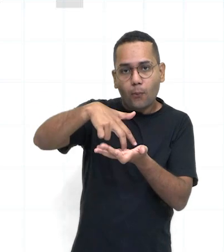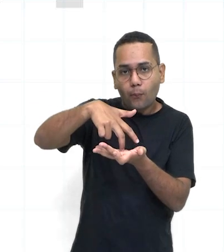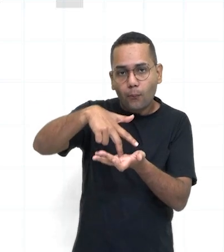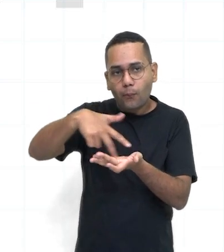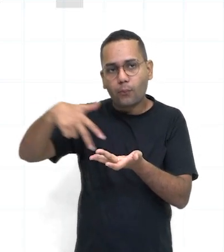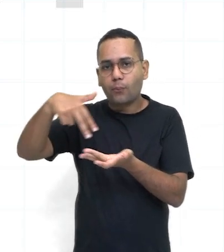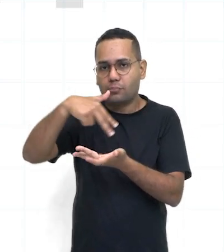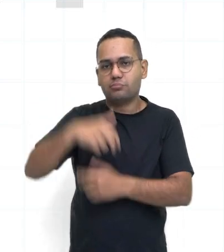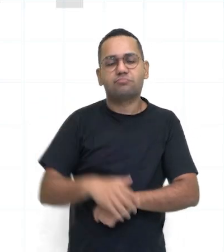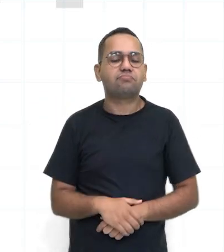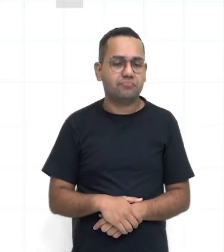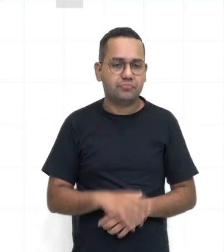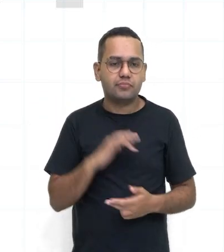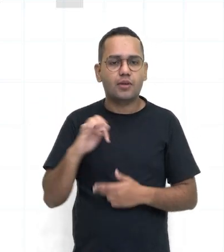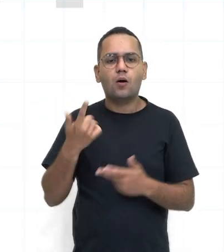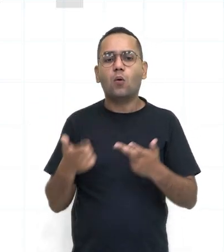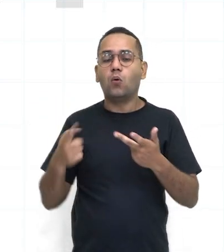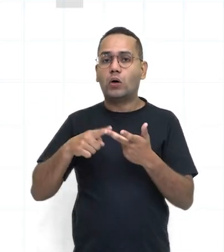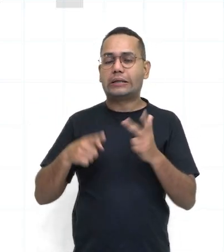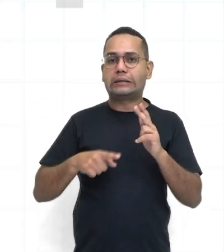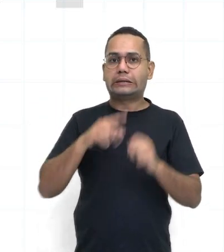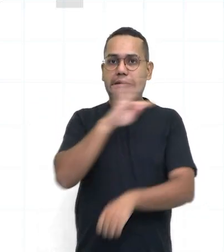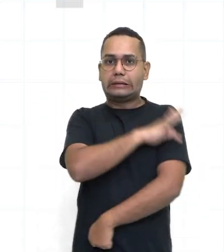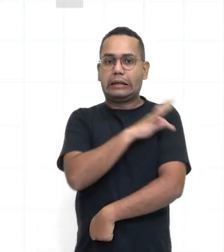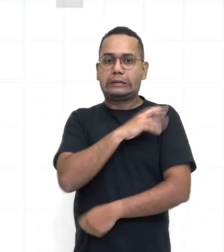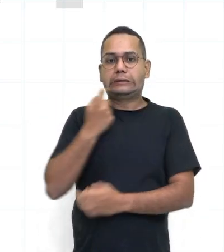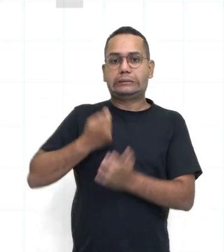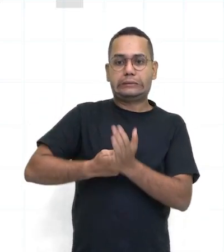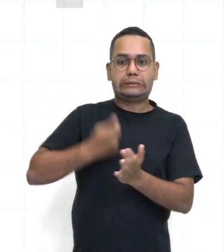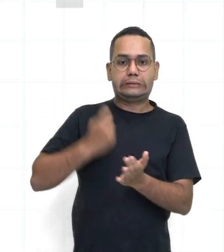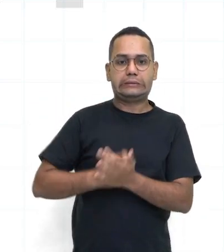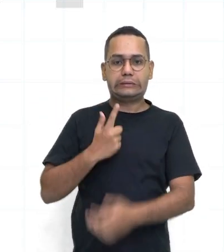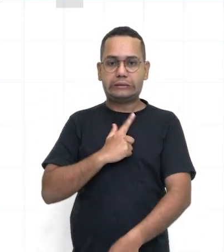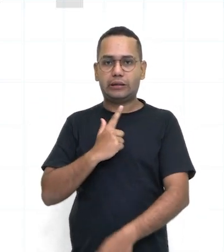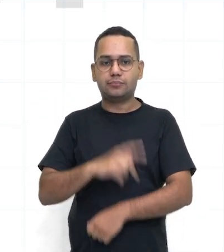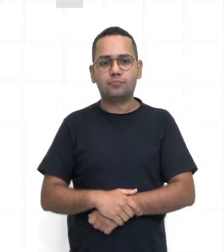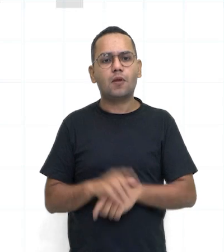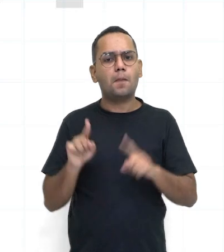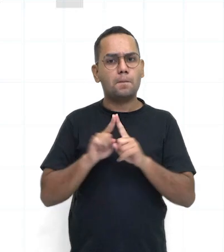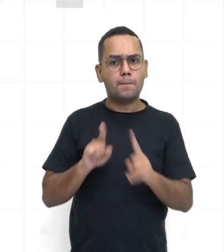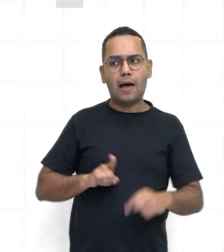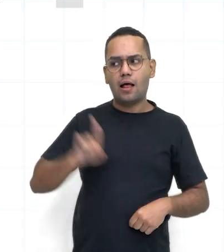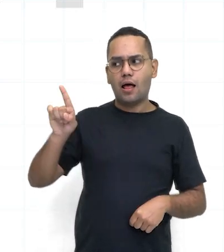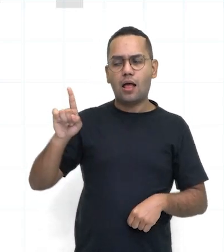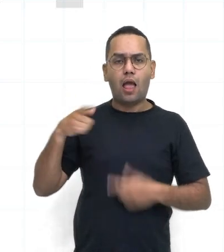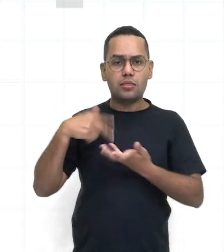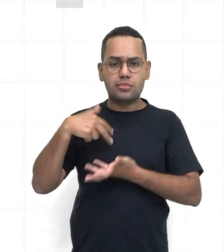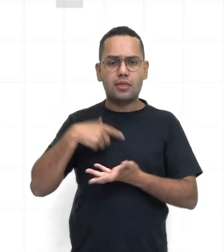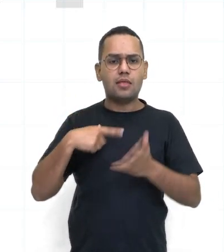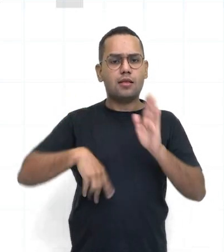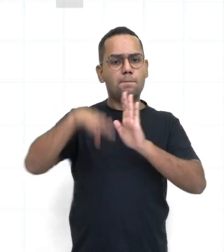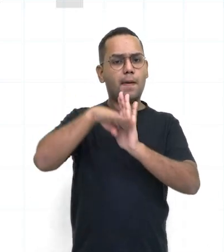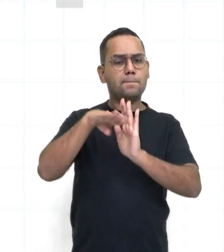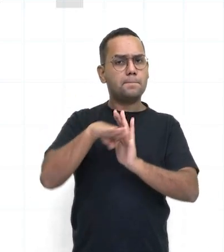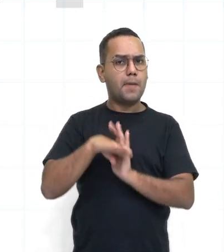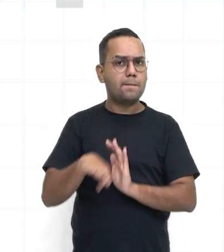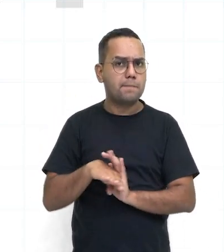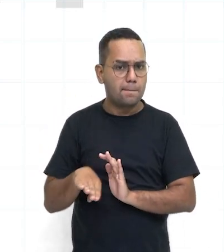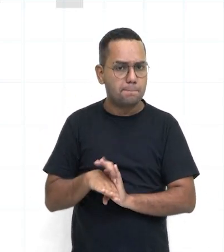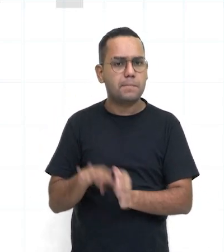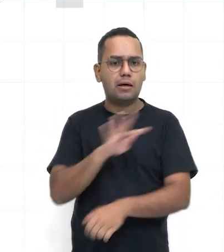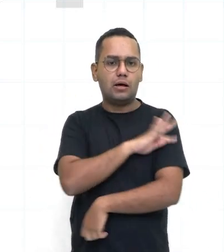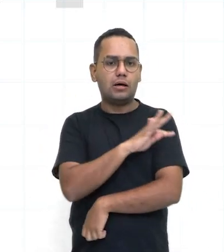chão. Técnica rigorosa. O balé clássico segue uma série de técnicas padronizadas, como